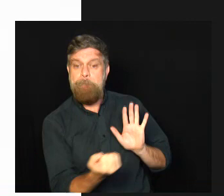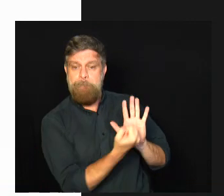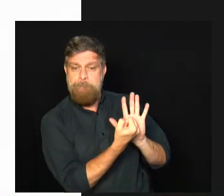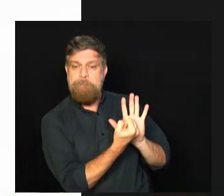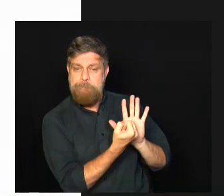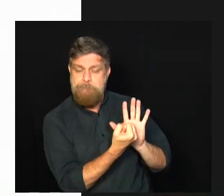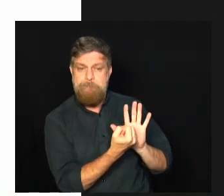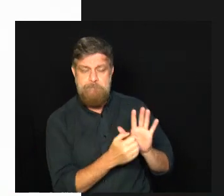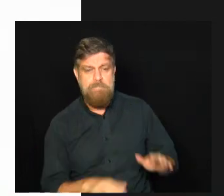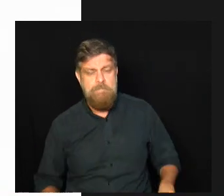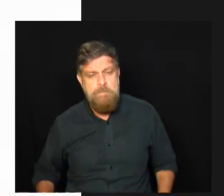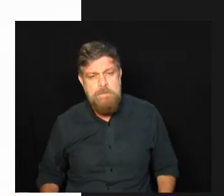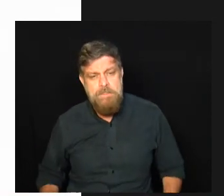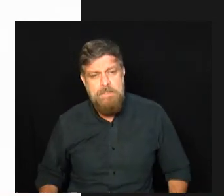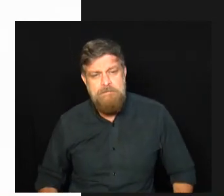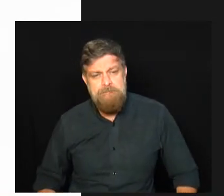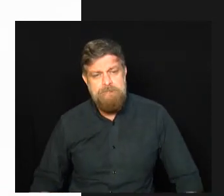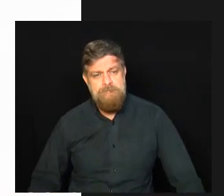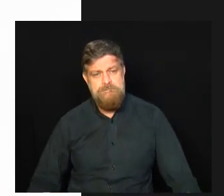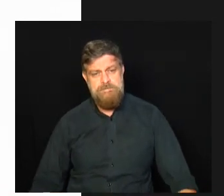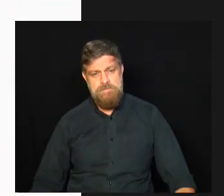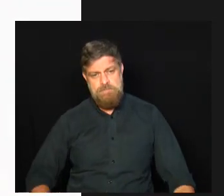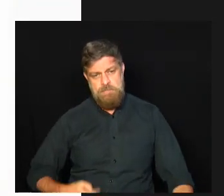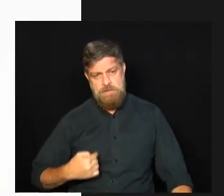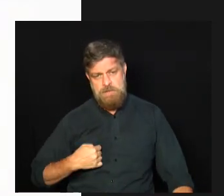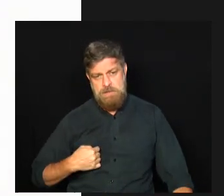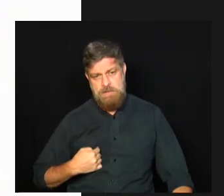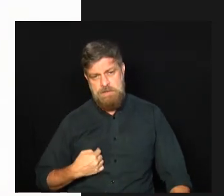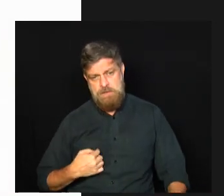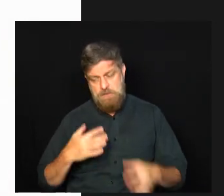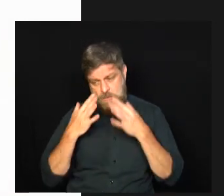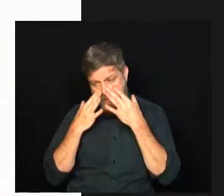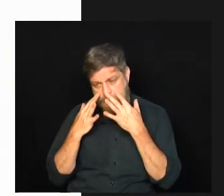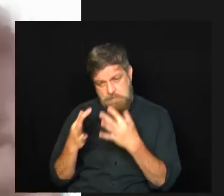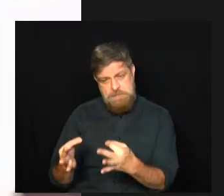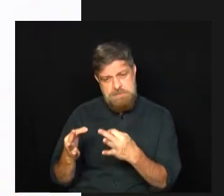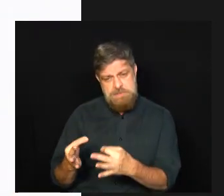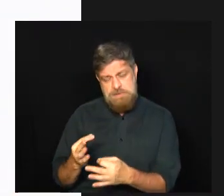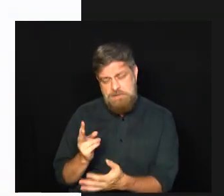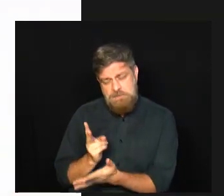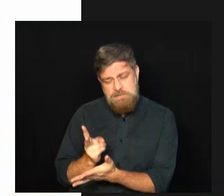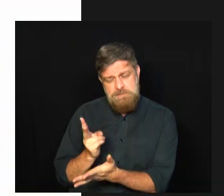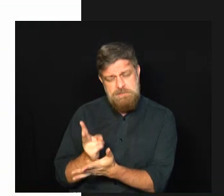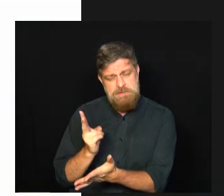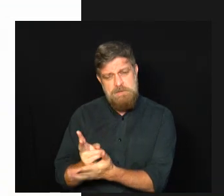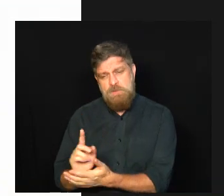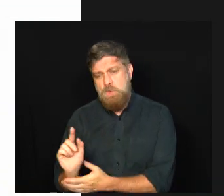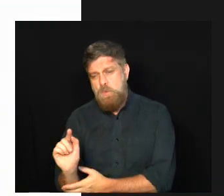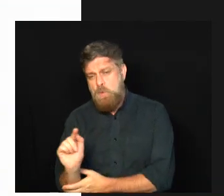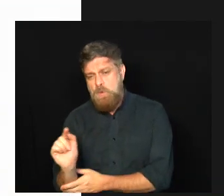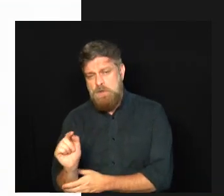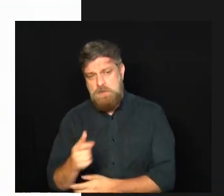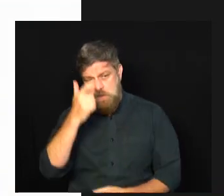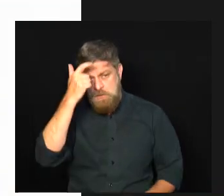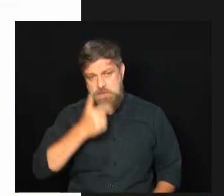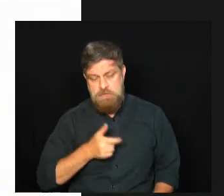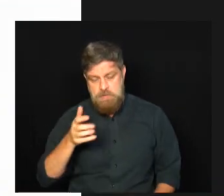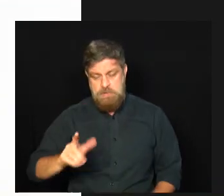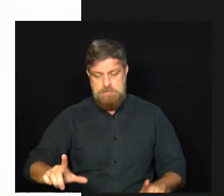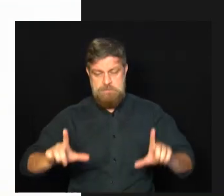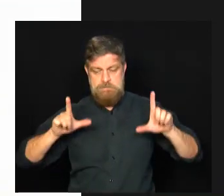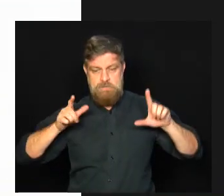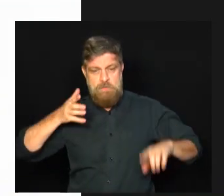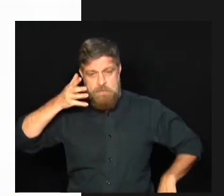uma sociedade, né? Eu sempre observo, quando falo em público e